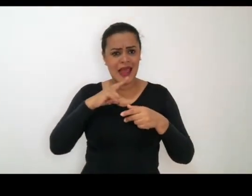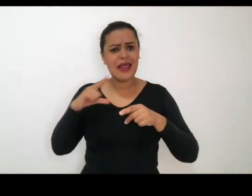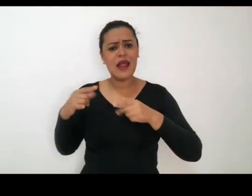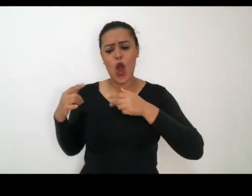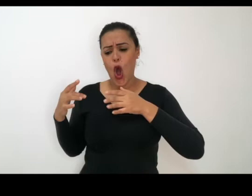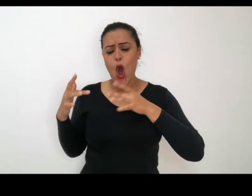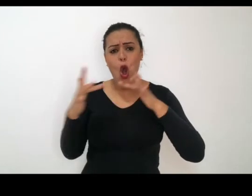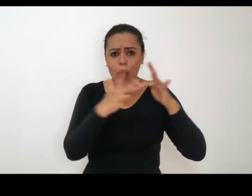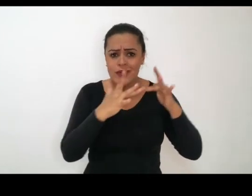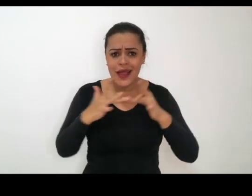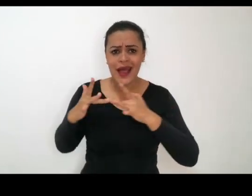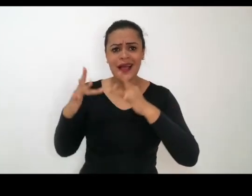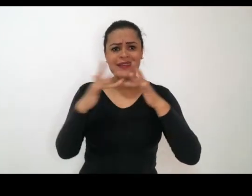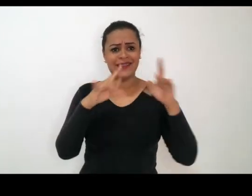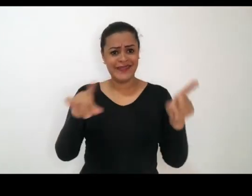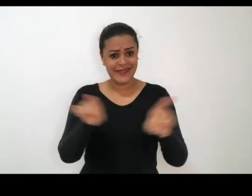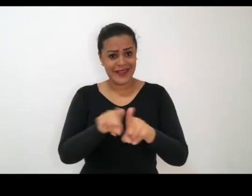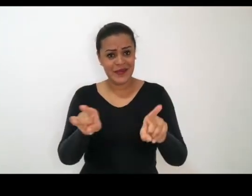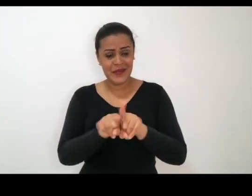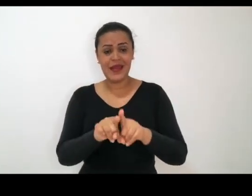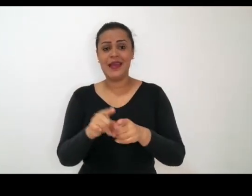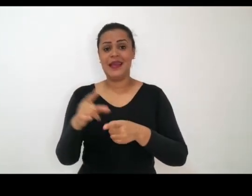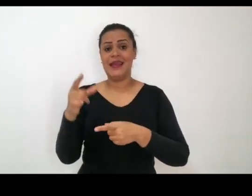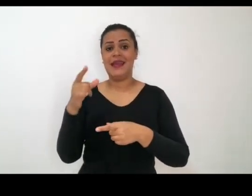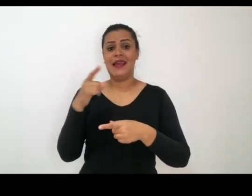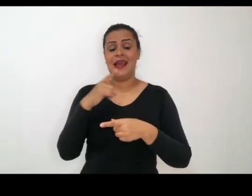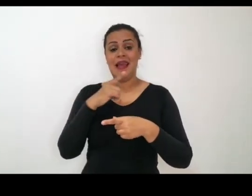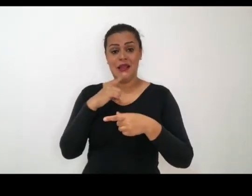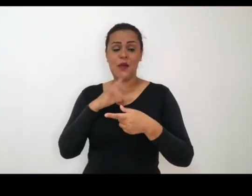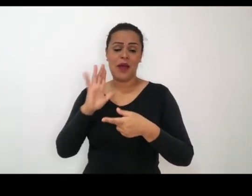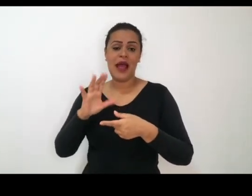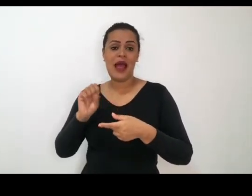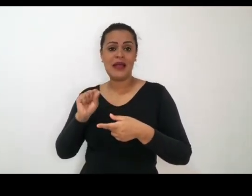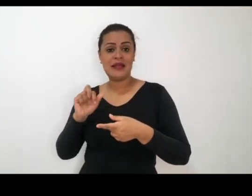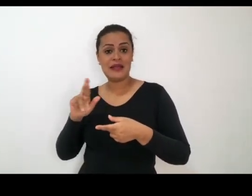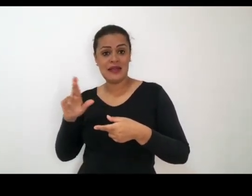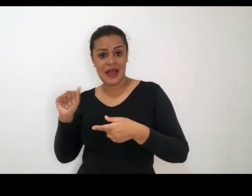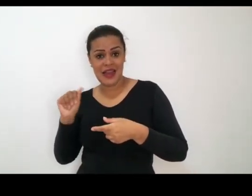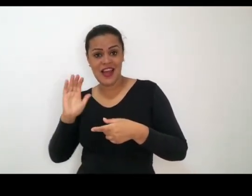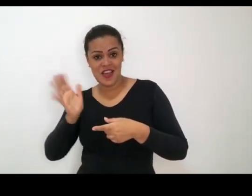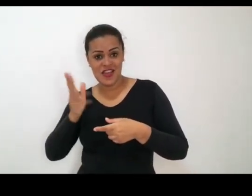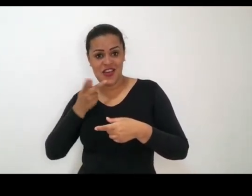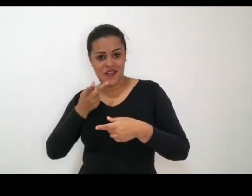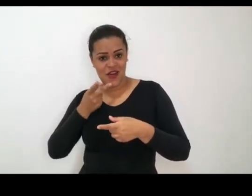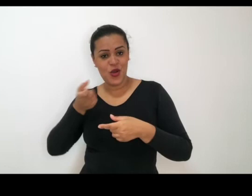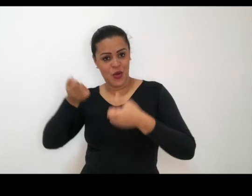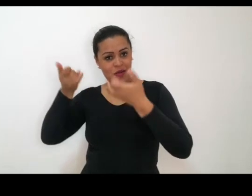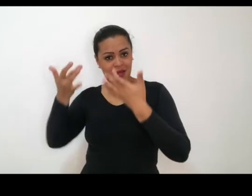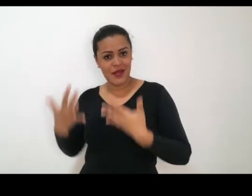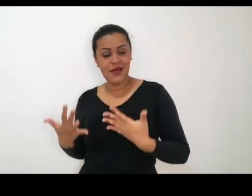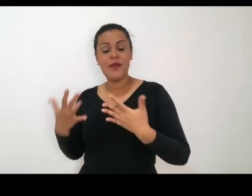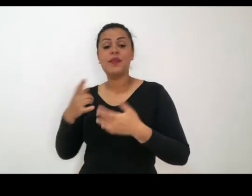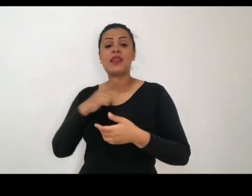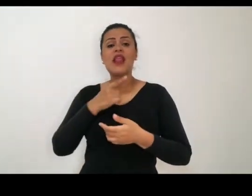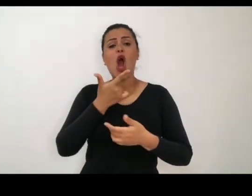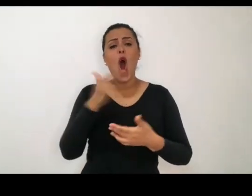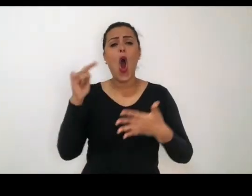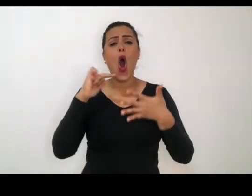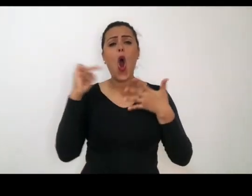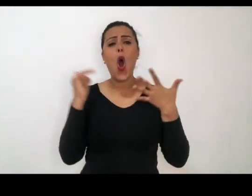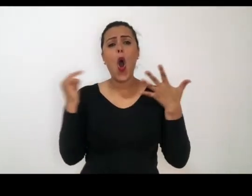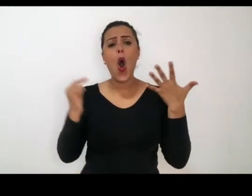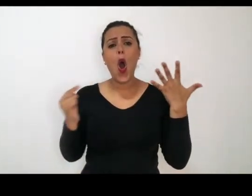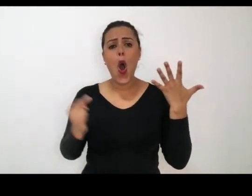Sara já trouxe como informação, outras maneiras e outras plataformas para